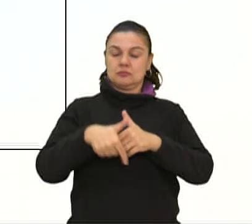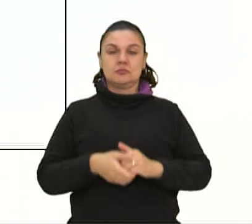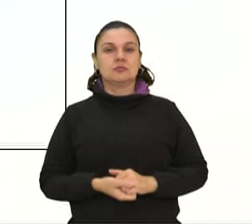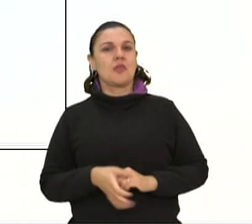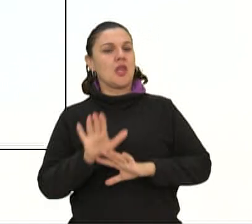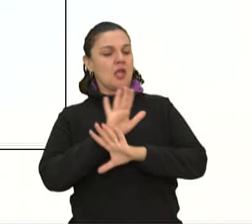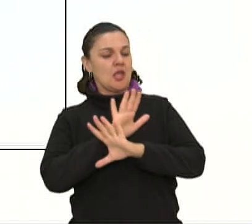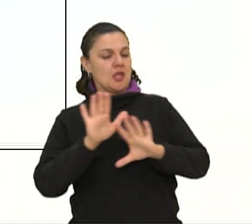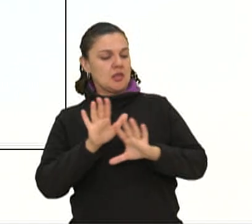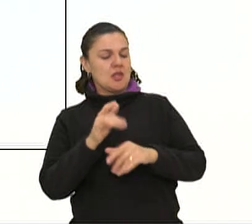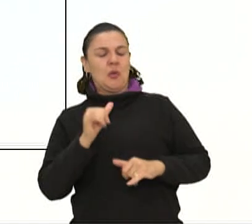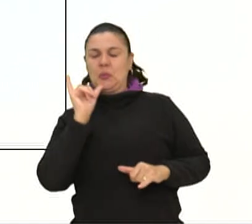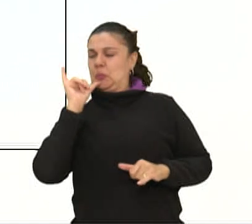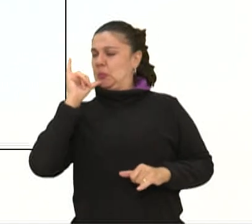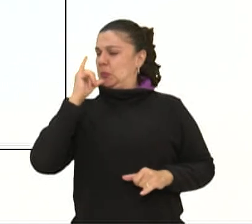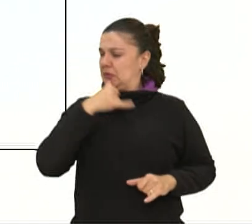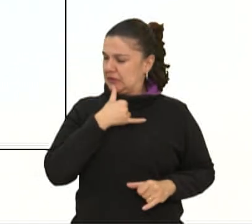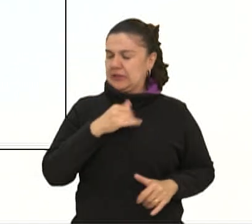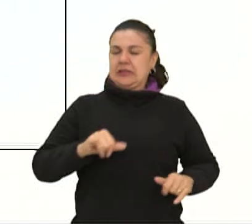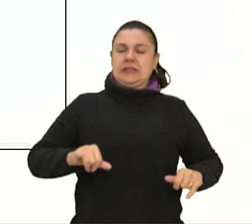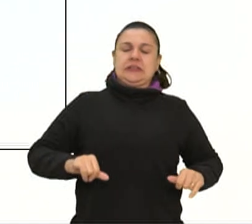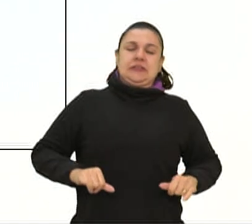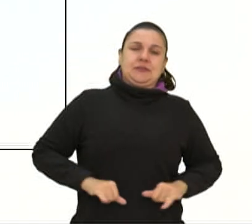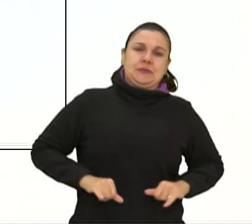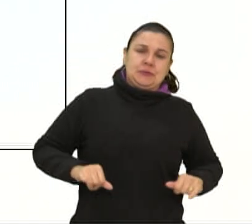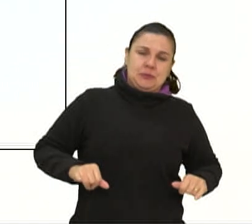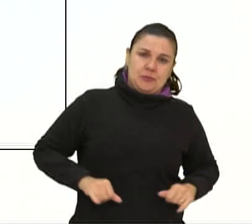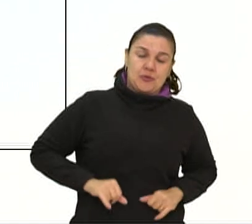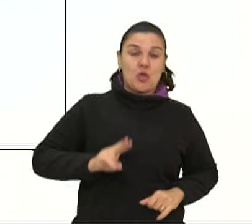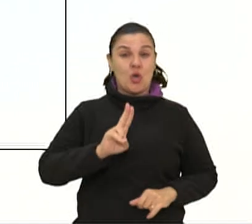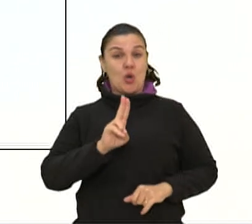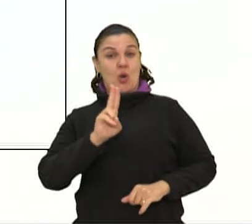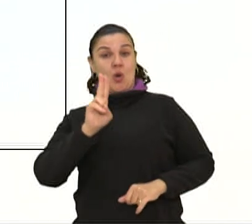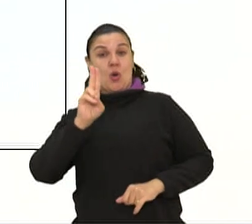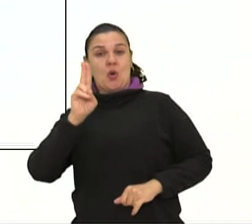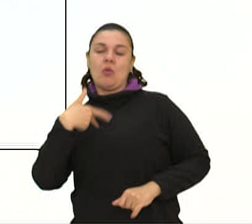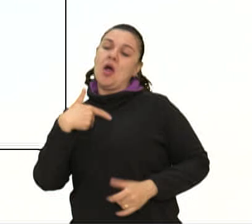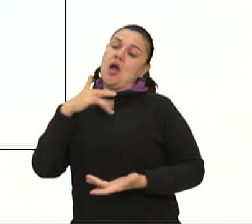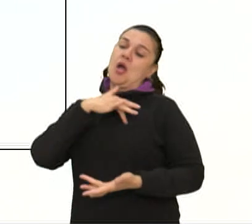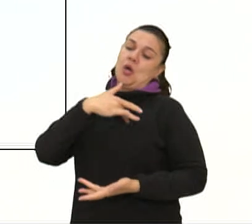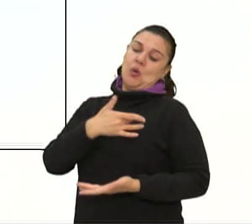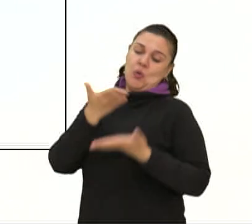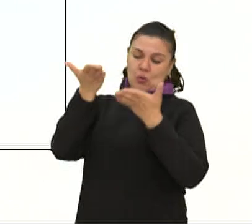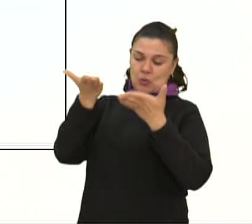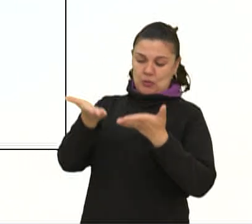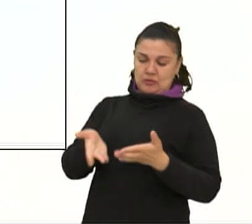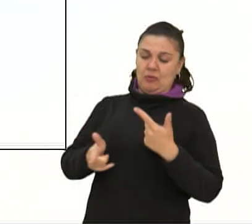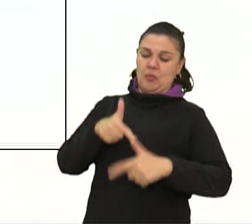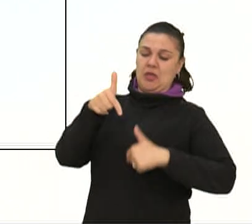muito simples. Use simplesmente tua razão para o cotidiano.